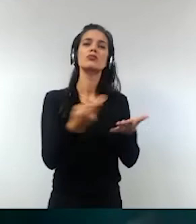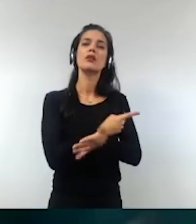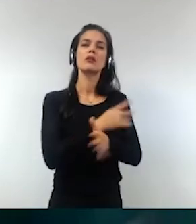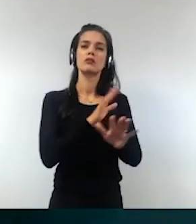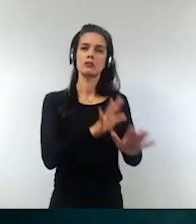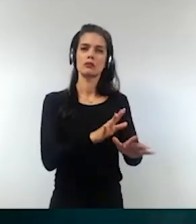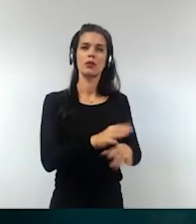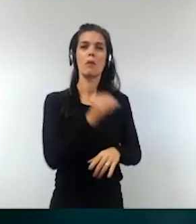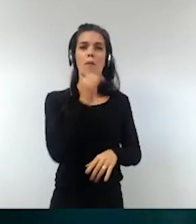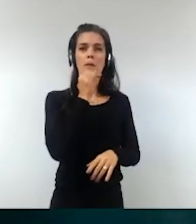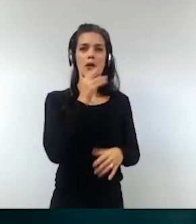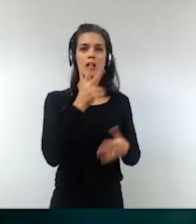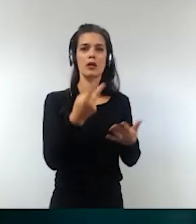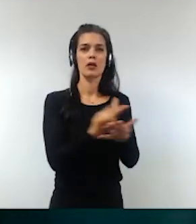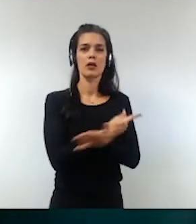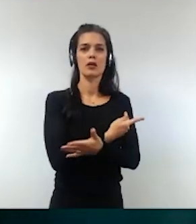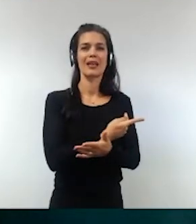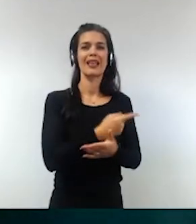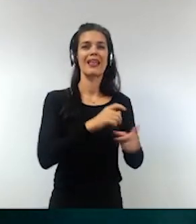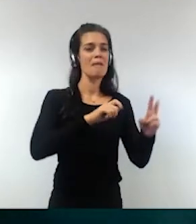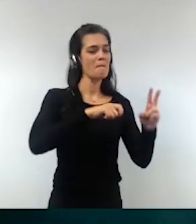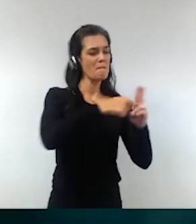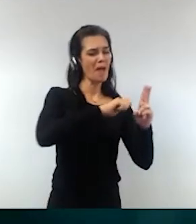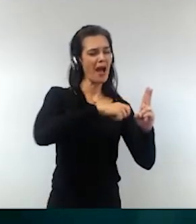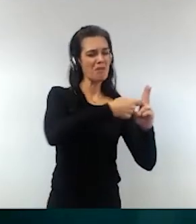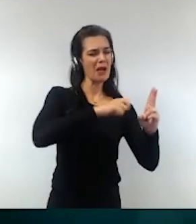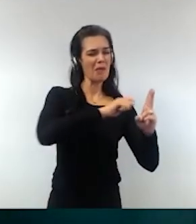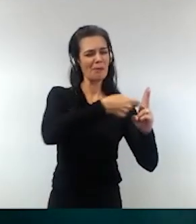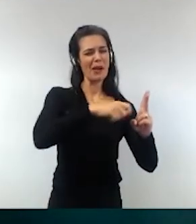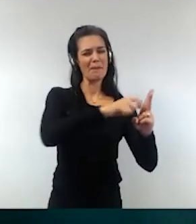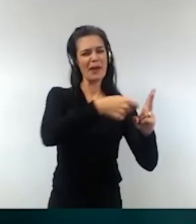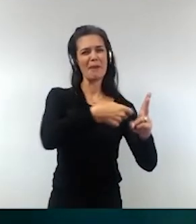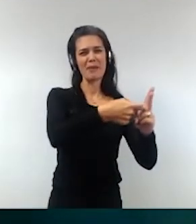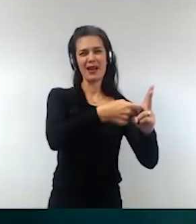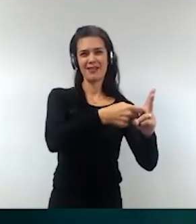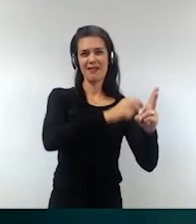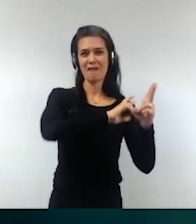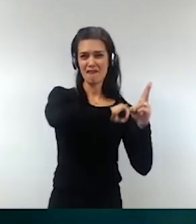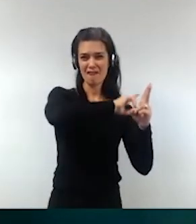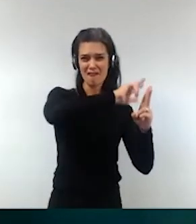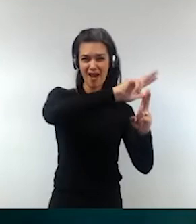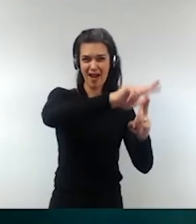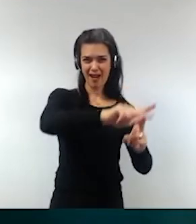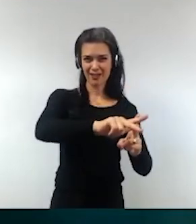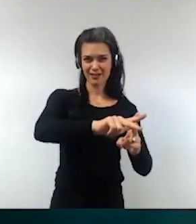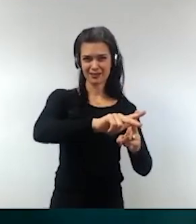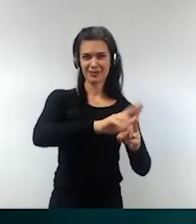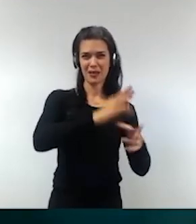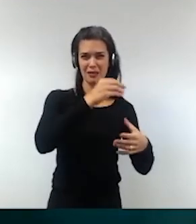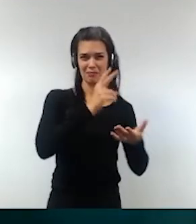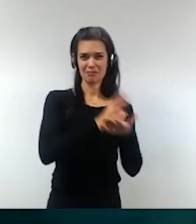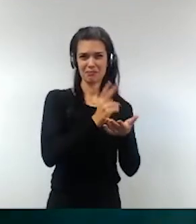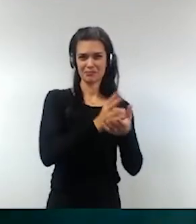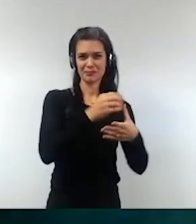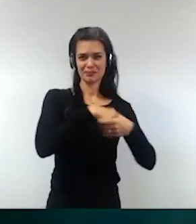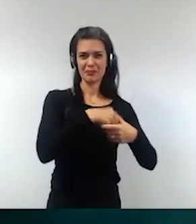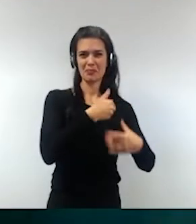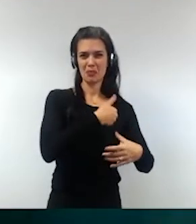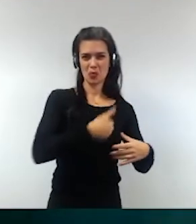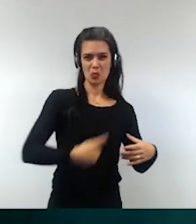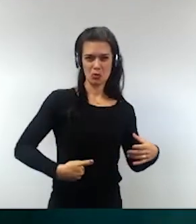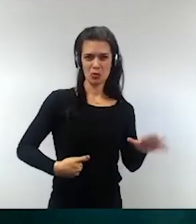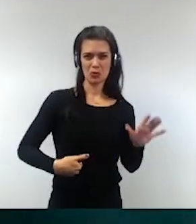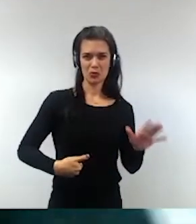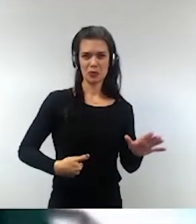exemplo, casos multiparte, quando são muitas partes. Mesmo com repartições públicas, assim, tem um caso que